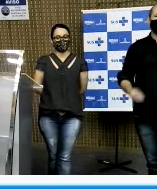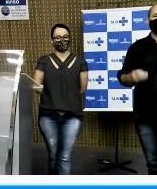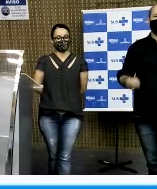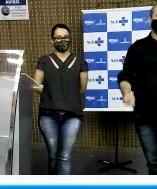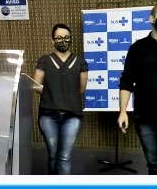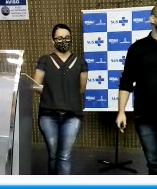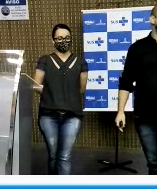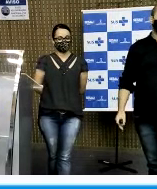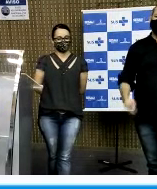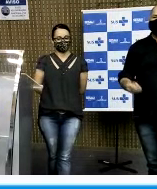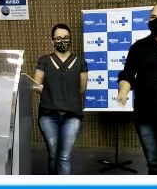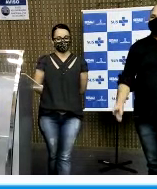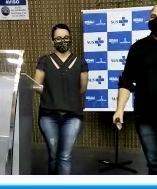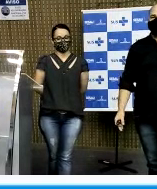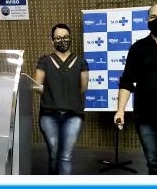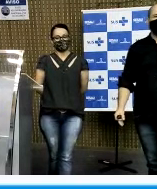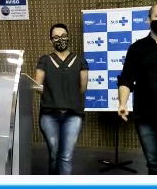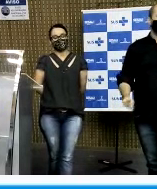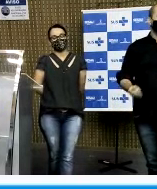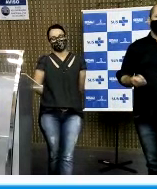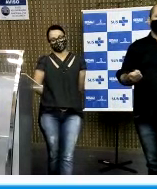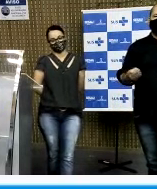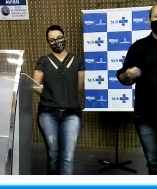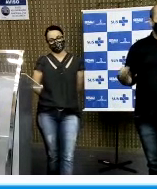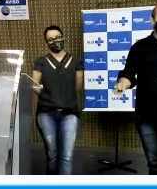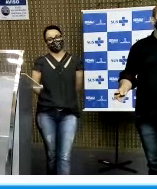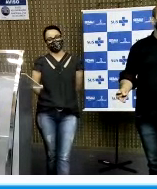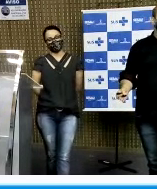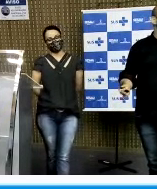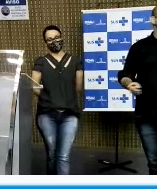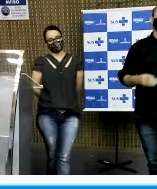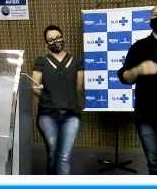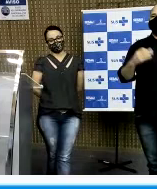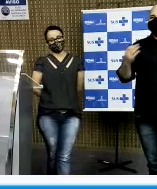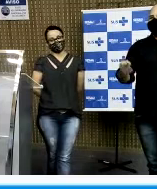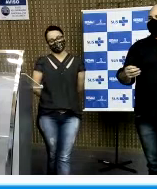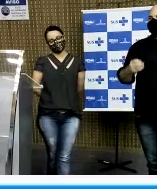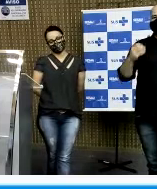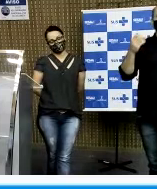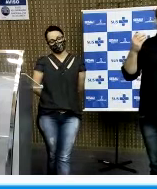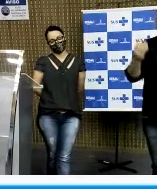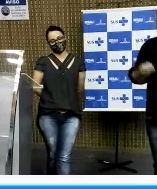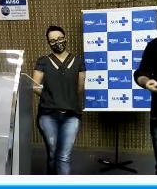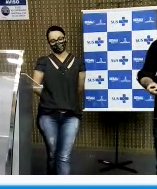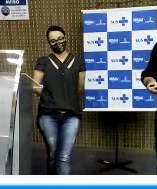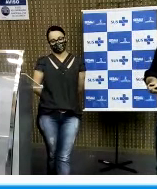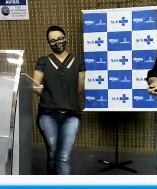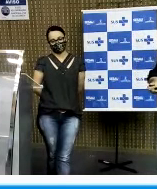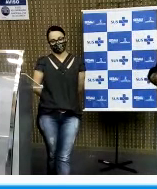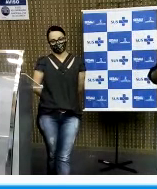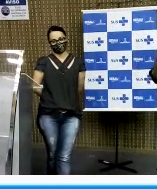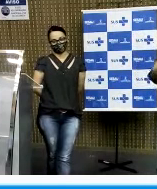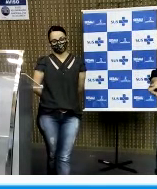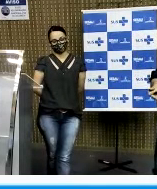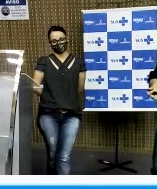local, estruturando, que há algum tempo já não estava ativo, tá? Então conversamos, chamamos as principais